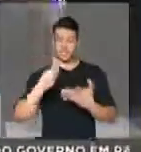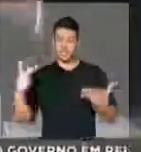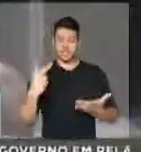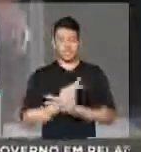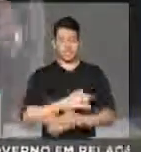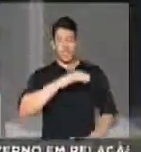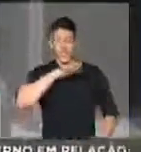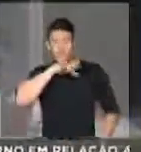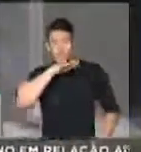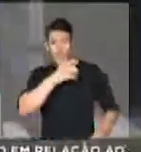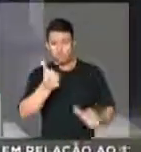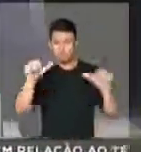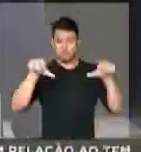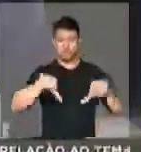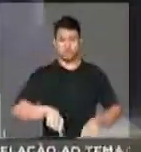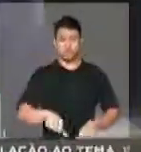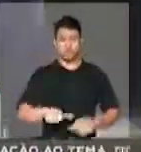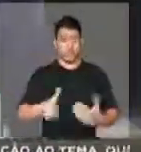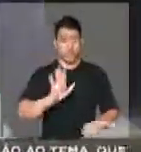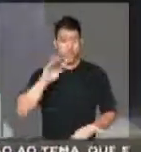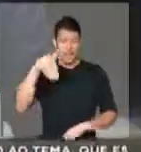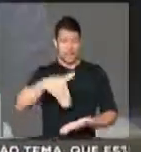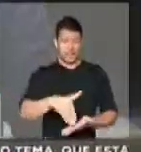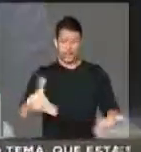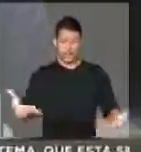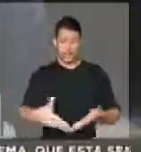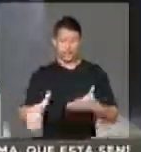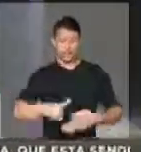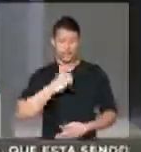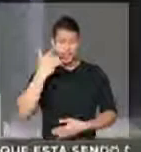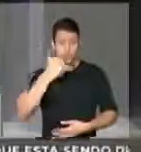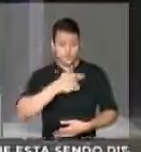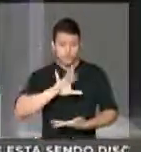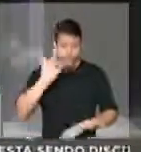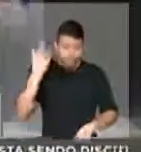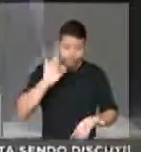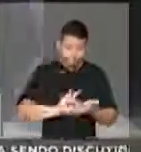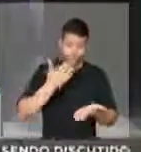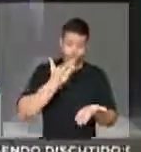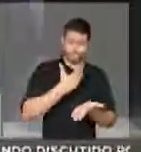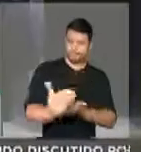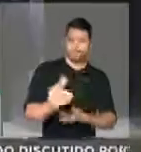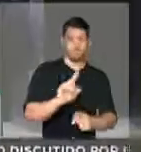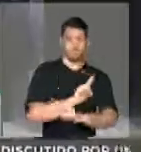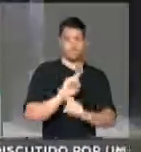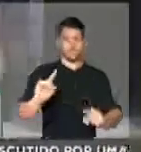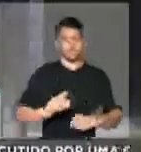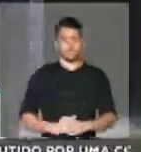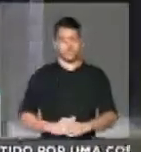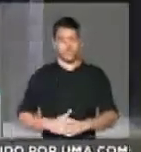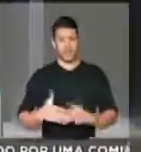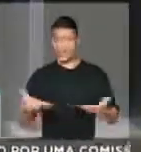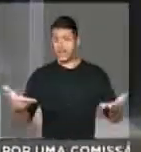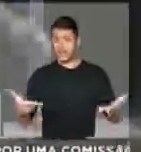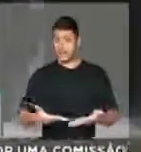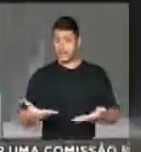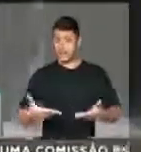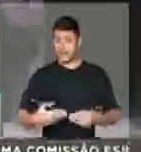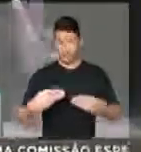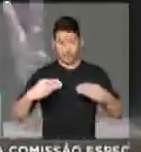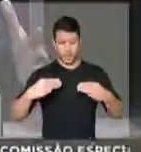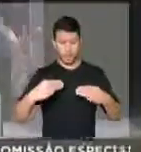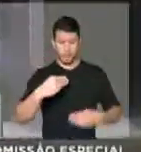fracasso, tanto que até hoje não foi implantada. E vem agora o senhor ministro